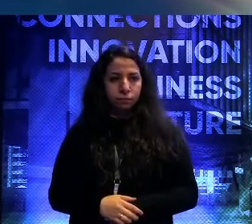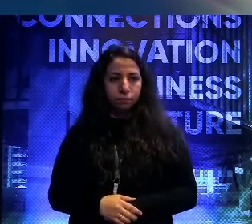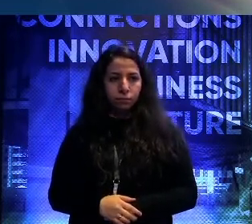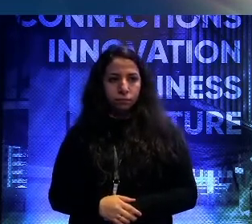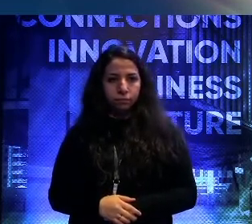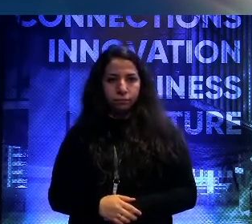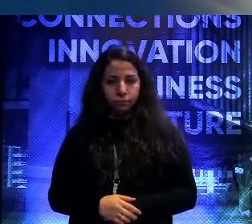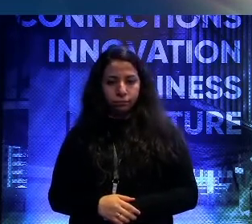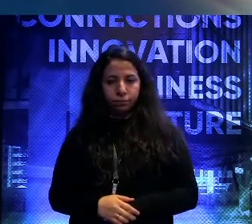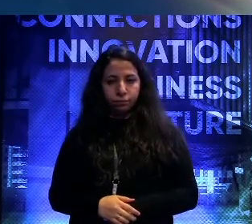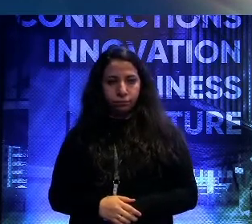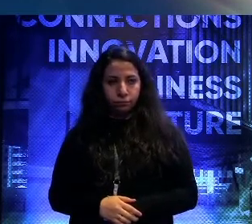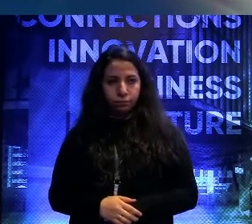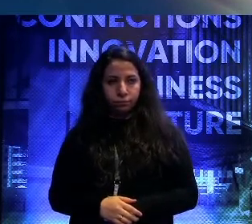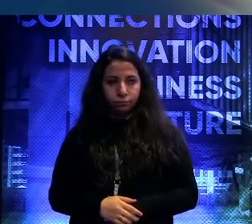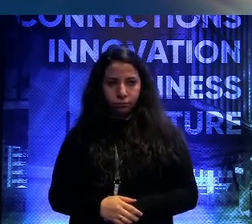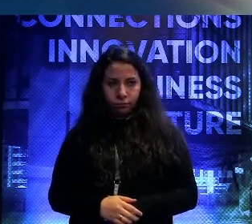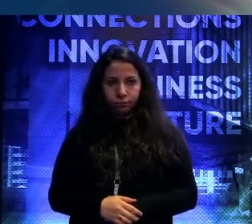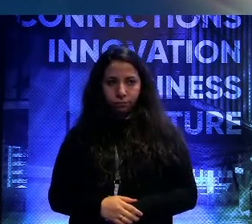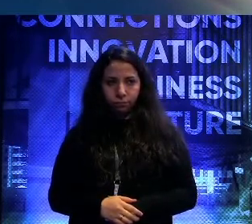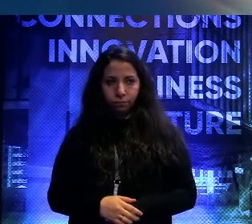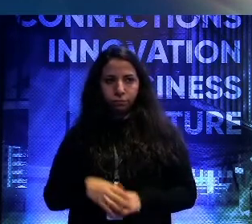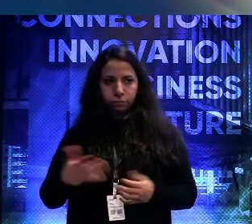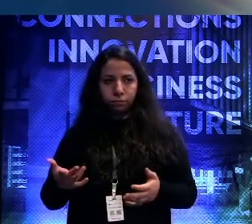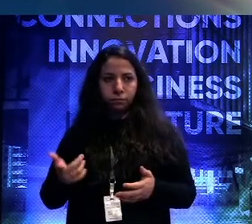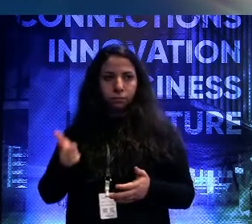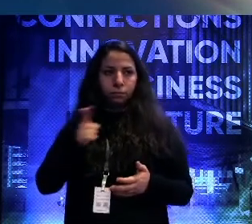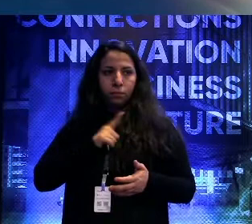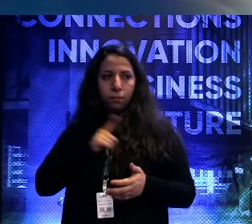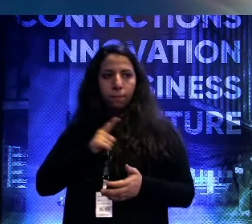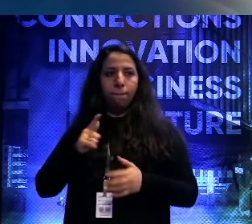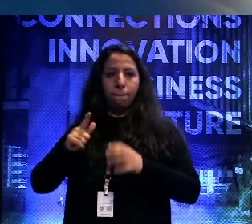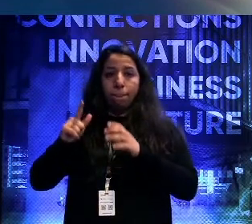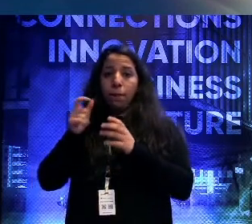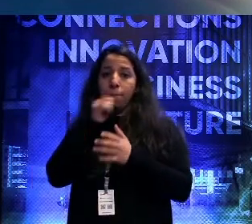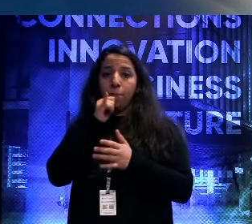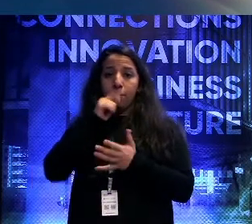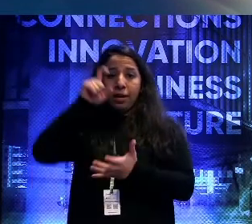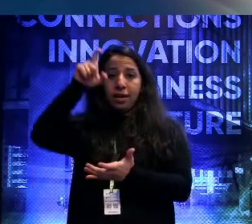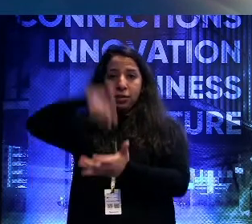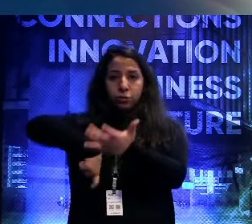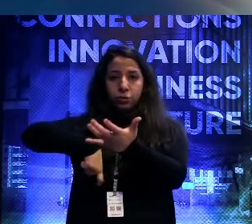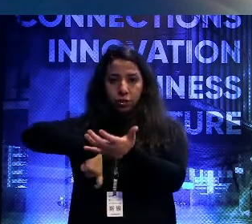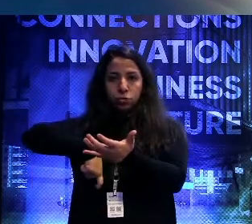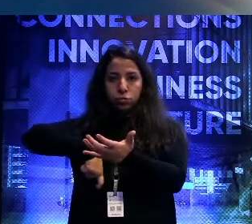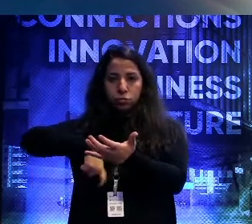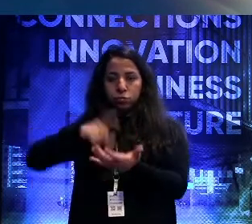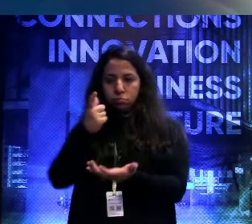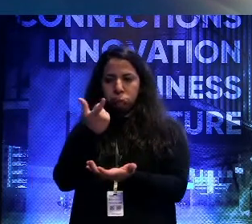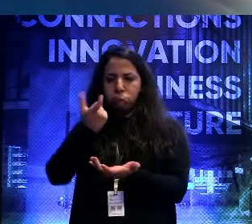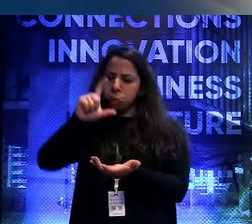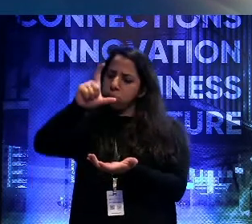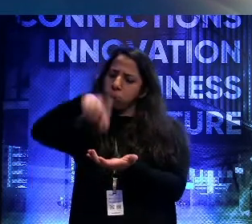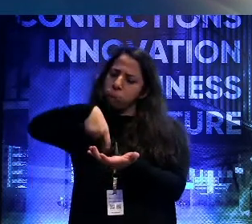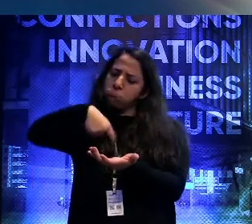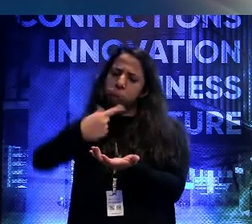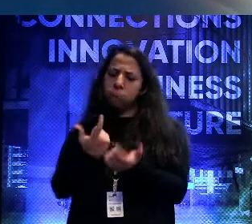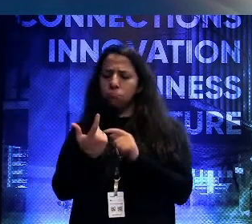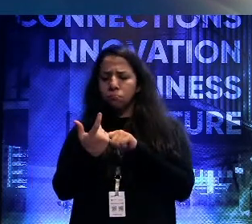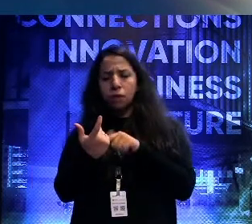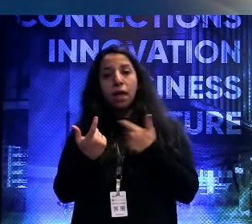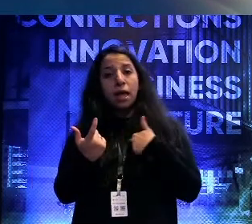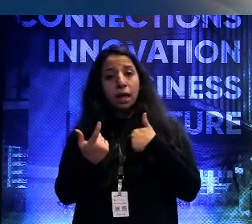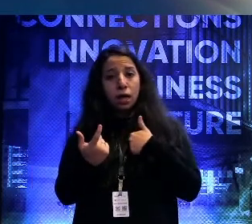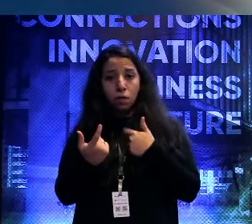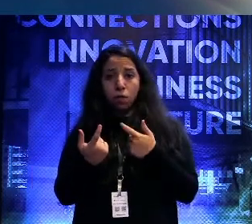Então, vamos lá. Eu tenho aqui um exemplo de cartão de crédito. Quando eu estou fazendo uma